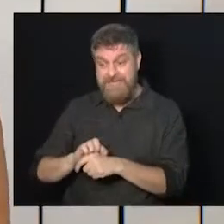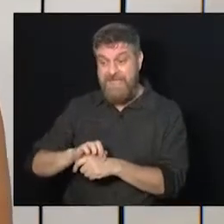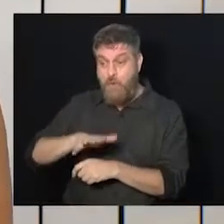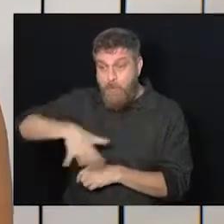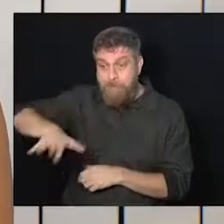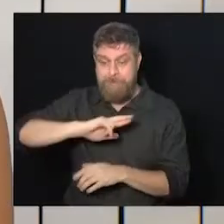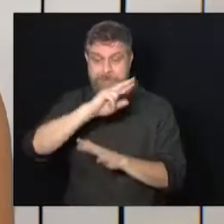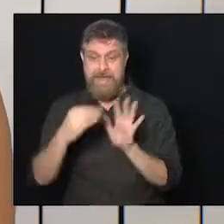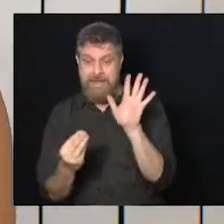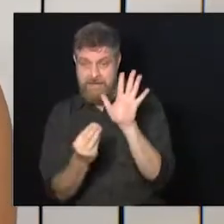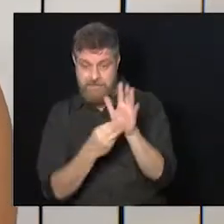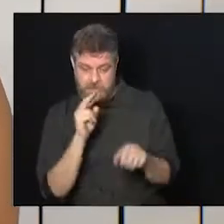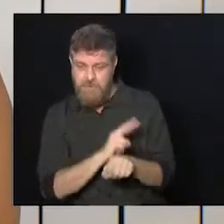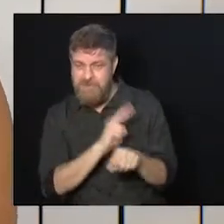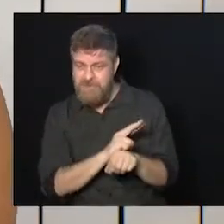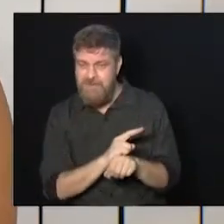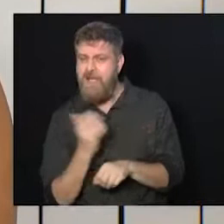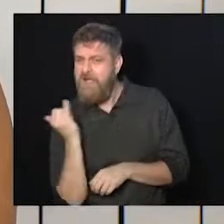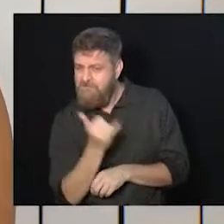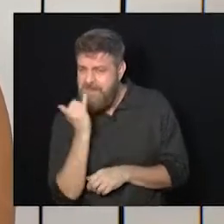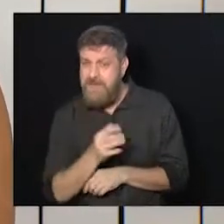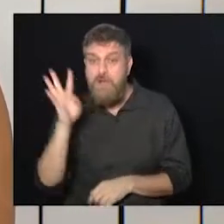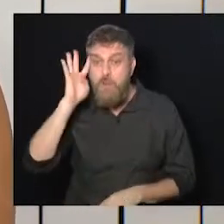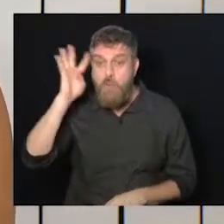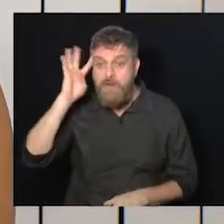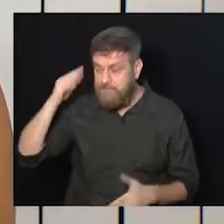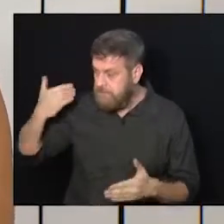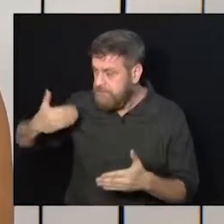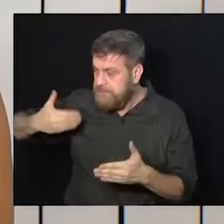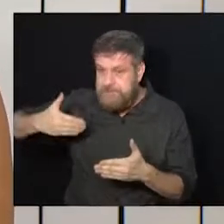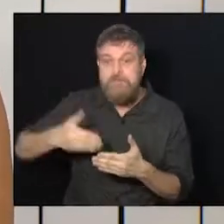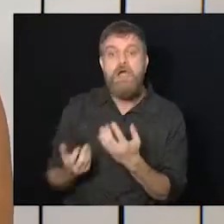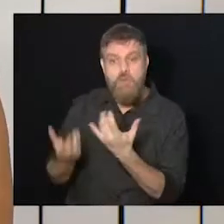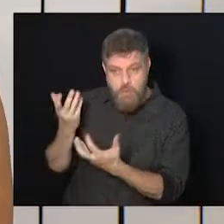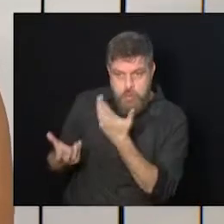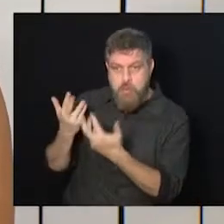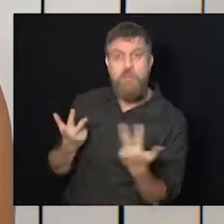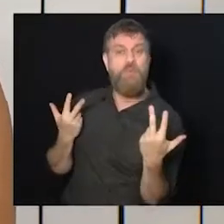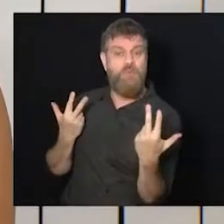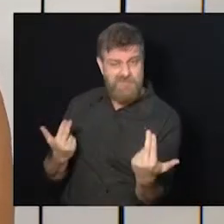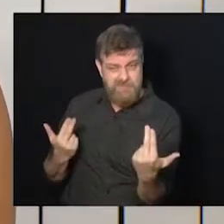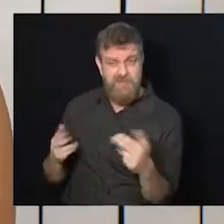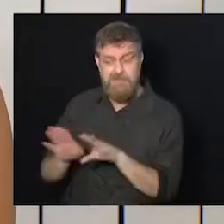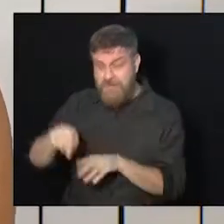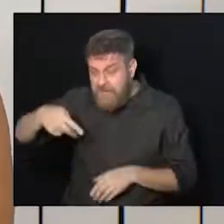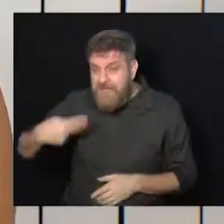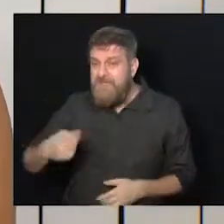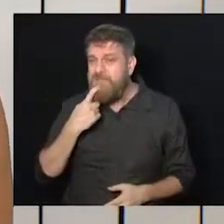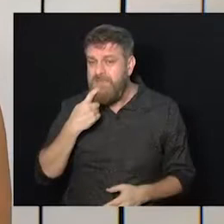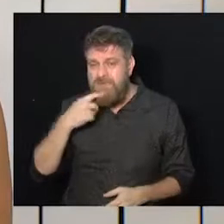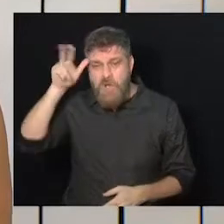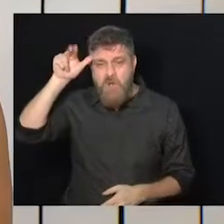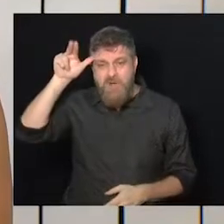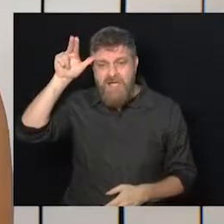ambiental aqui em Campinas, disseram que desde quarta-feira teve fogo naquela região, inclusive morreu um